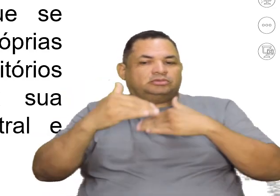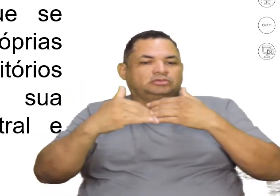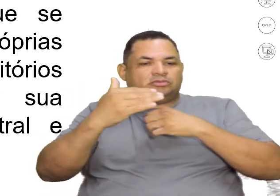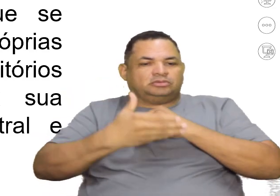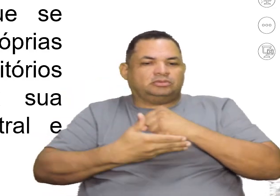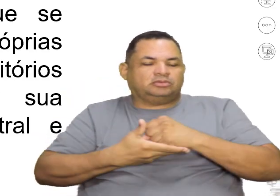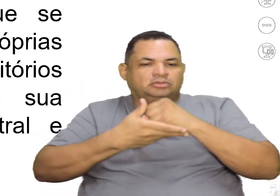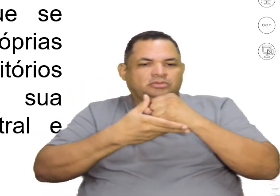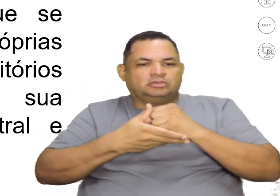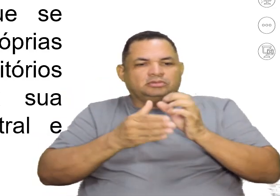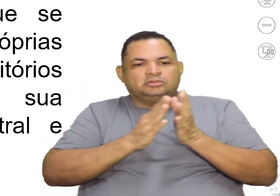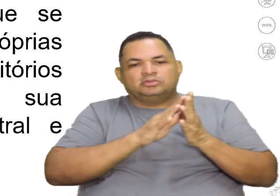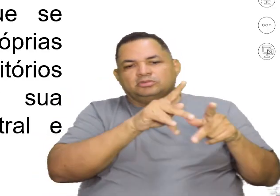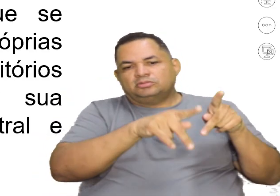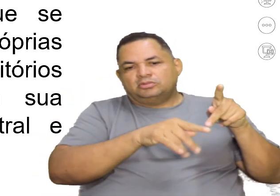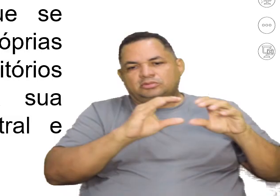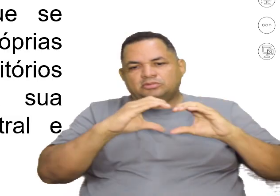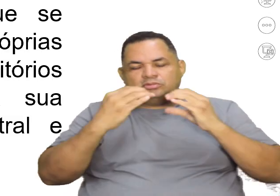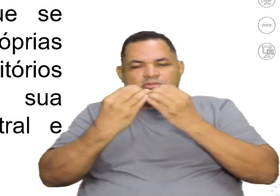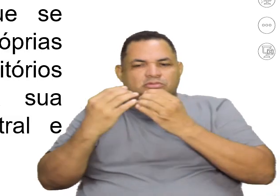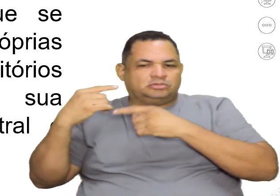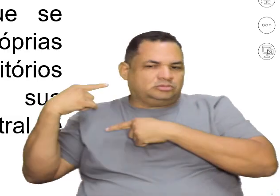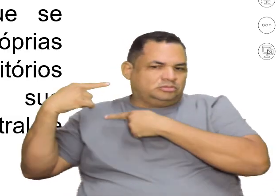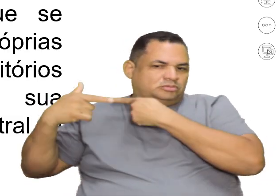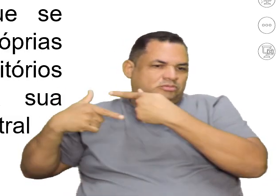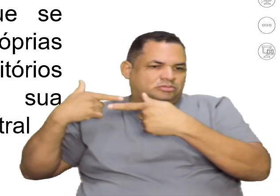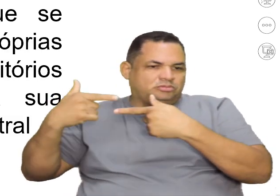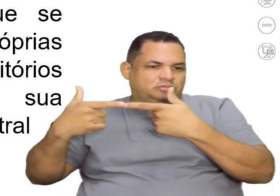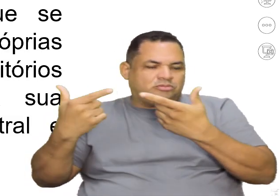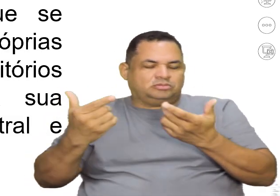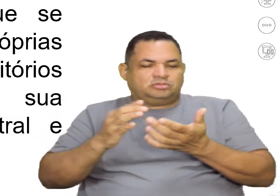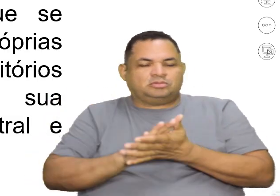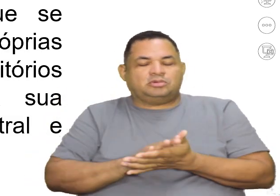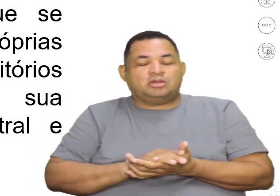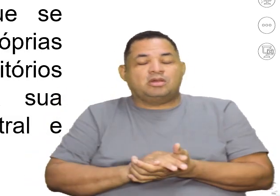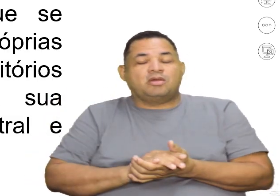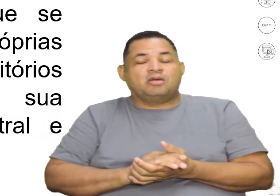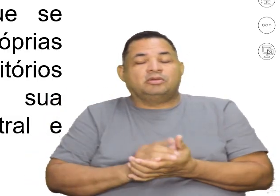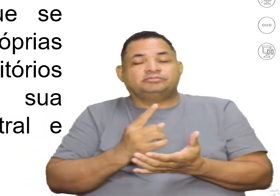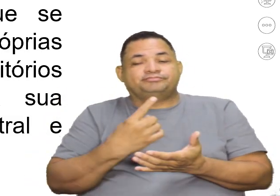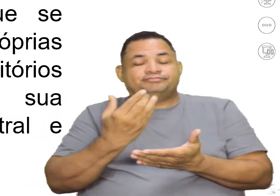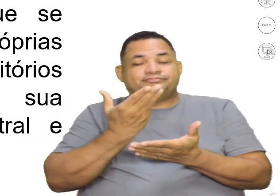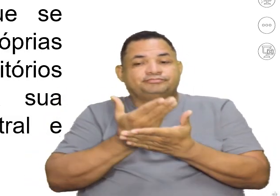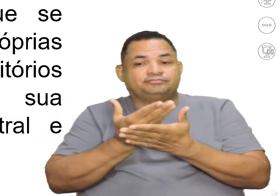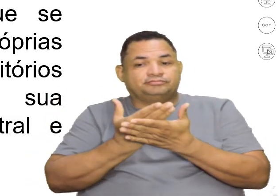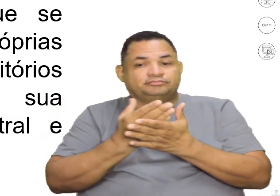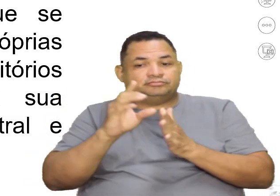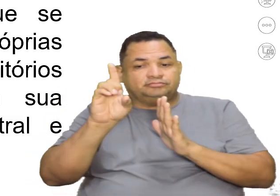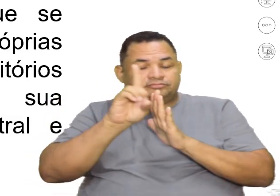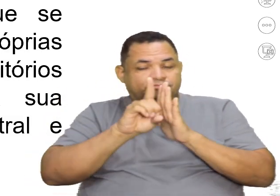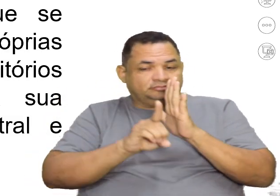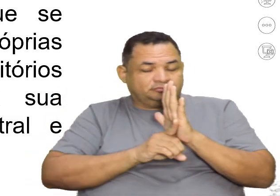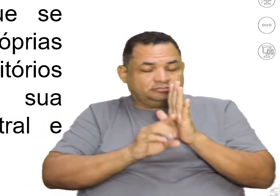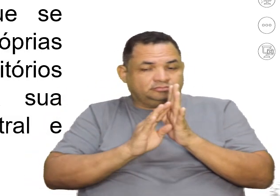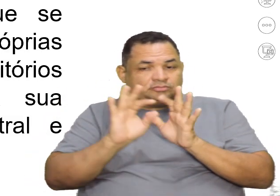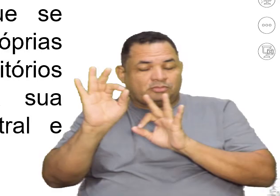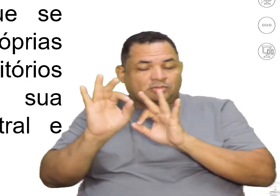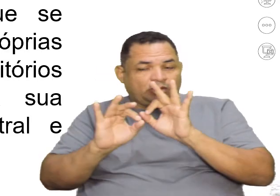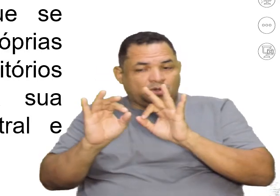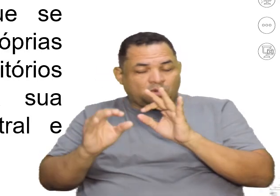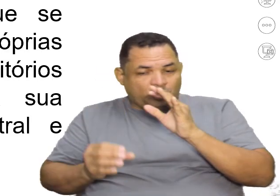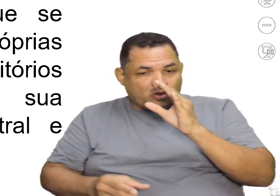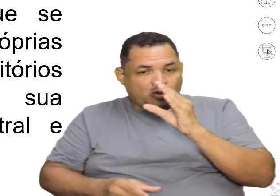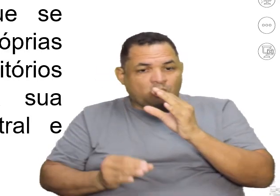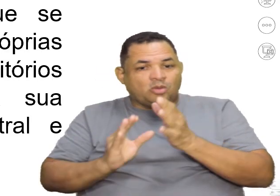Comunidades Tradicionais. A gente viu isso aqui na aula, né? A gente viu que esse decreto foi instituído